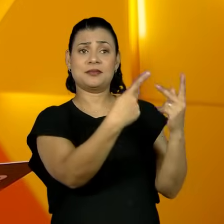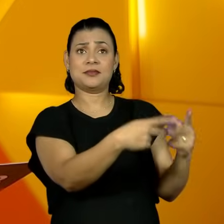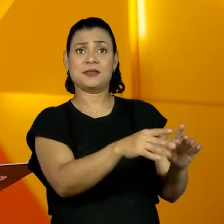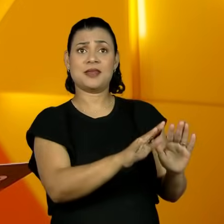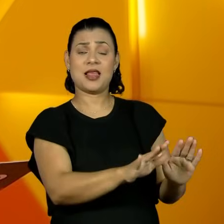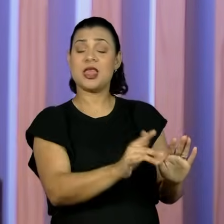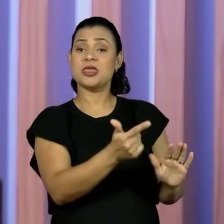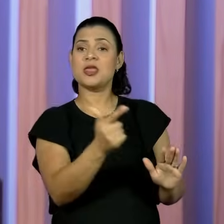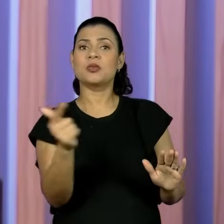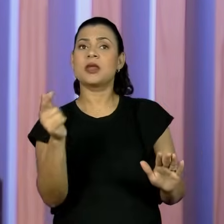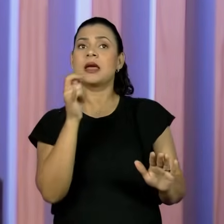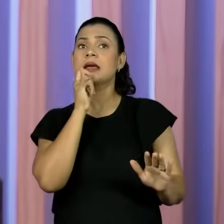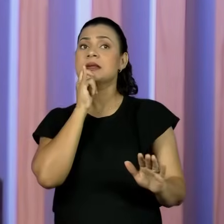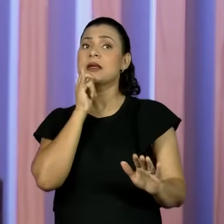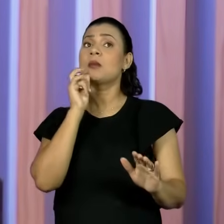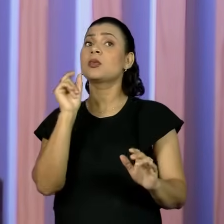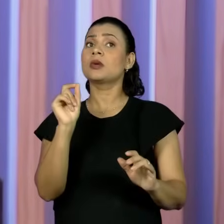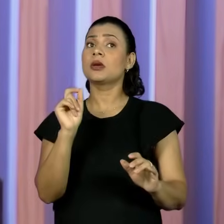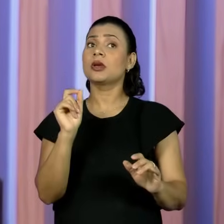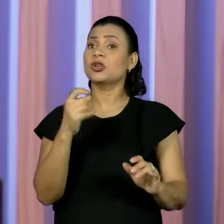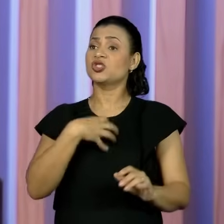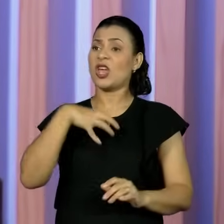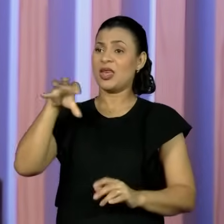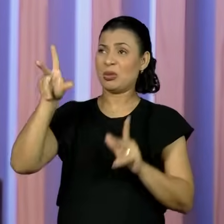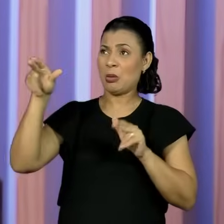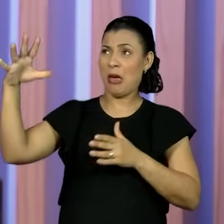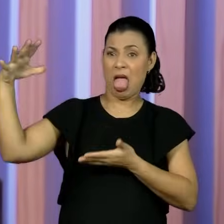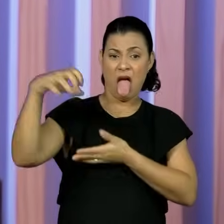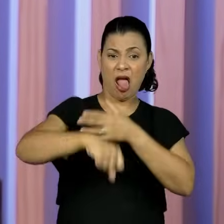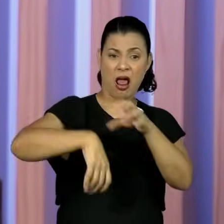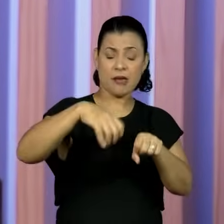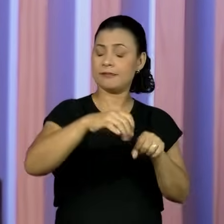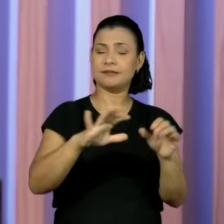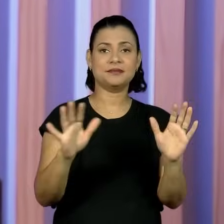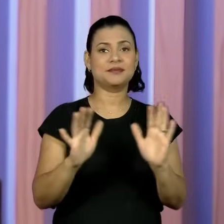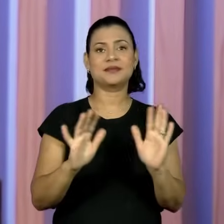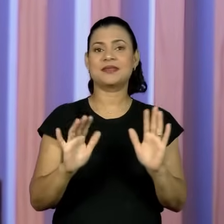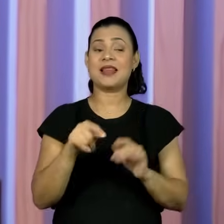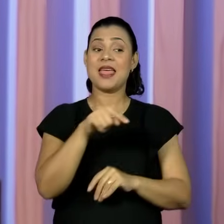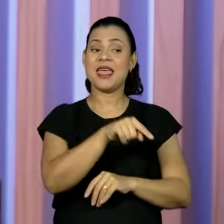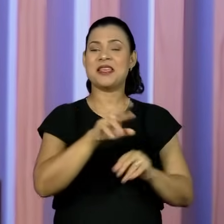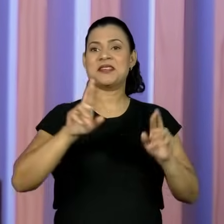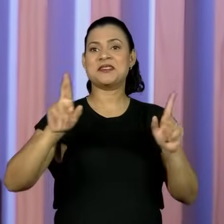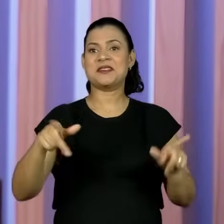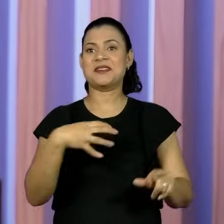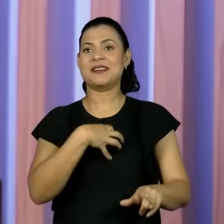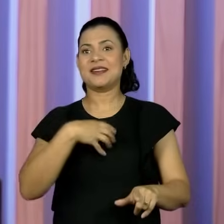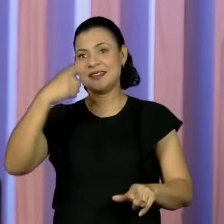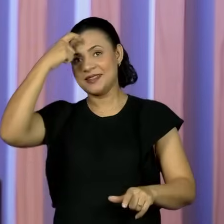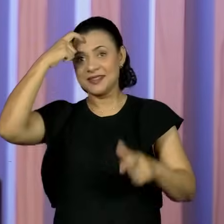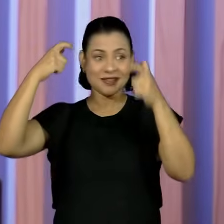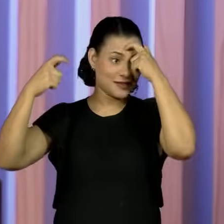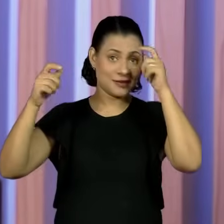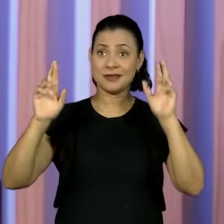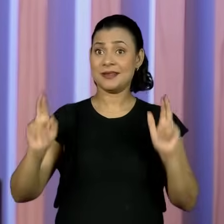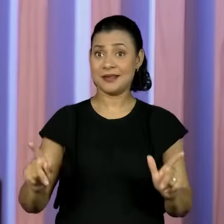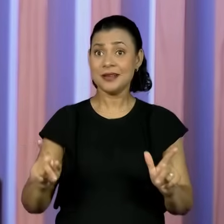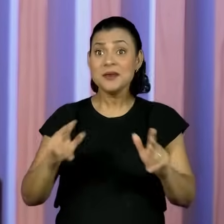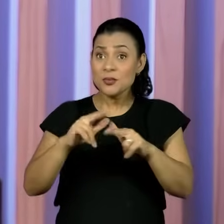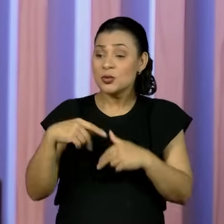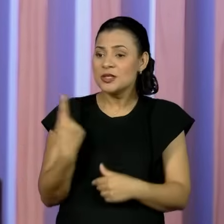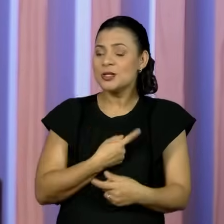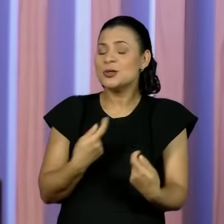ideia de começo, meio e começo de novo, né? Então é uma circularidade que a gente não precisa